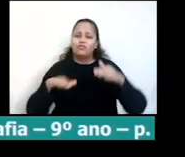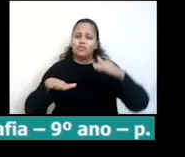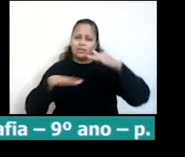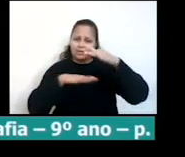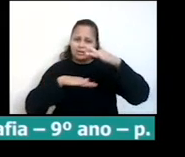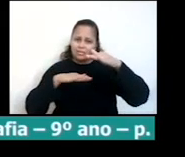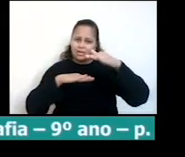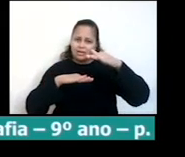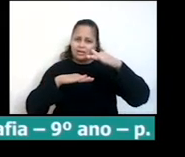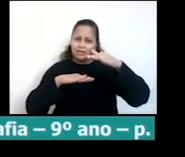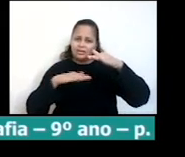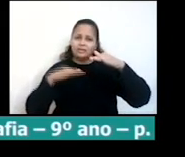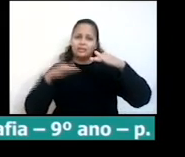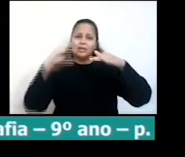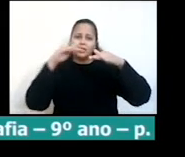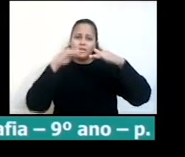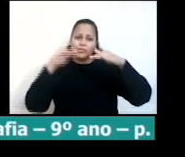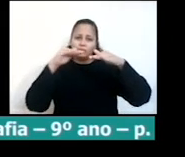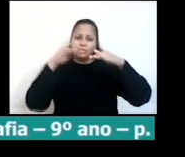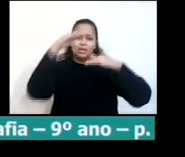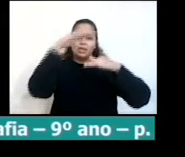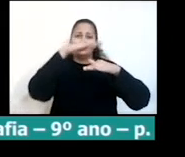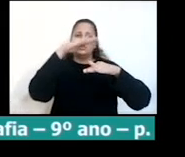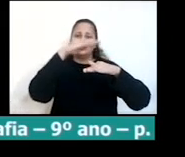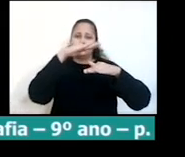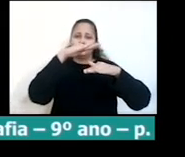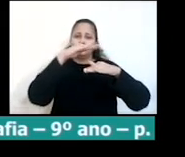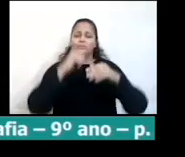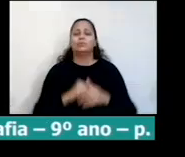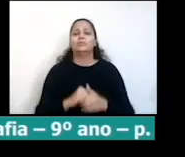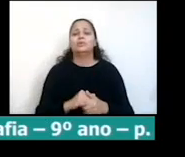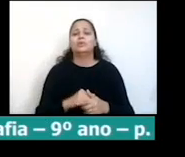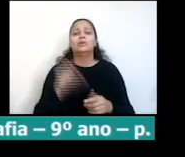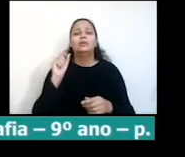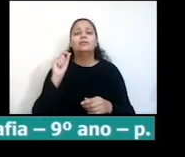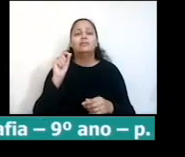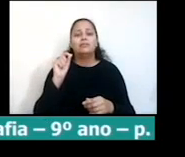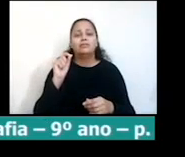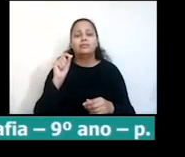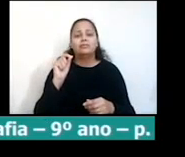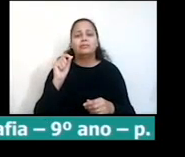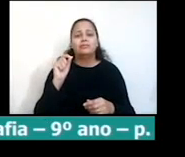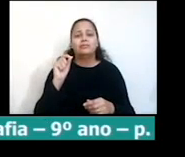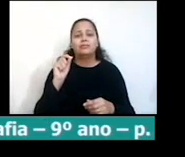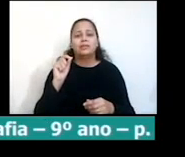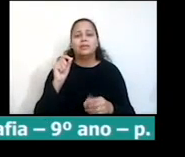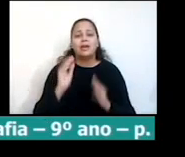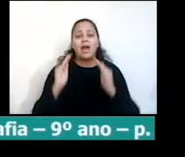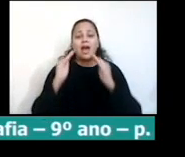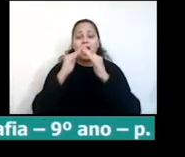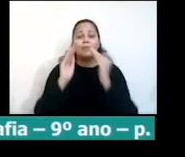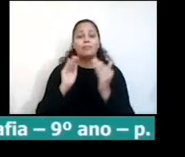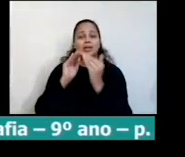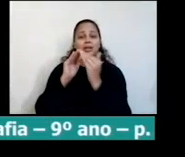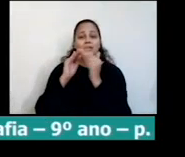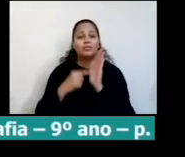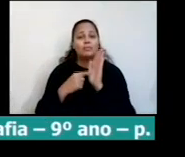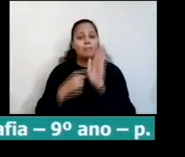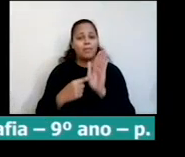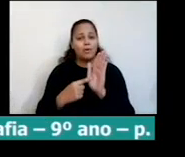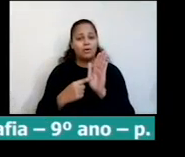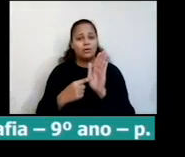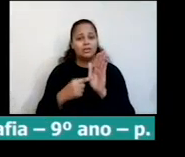Na base, no meio, no topo, né? A gente observa aí uma base mais fina, ou seja, essa pirâmide indica que tem